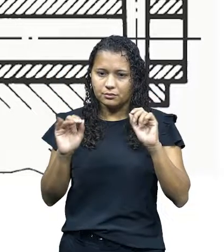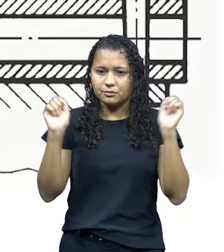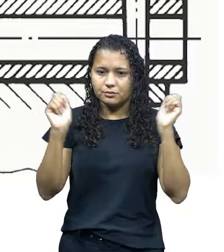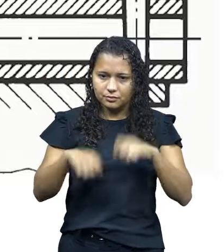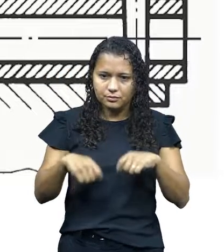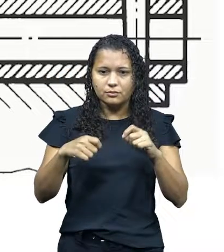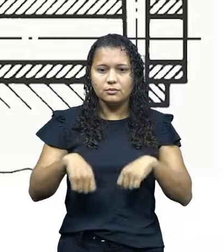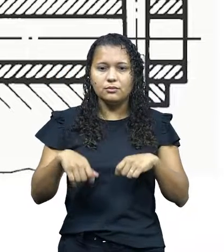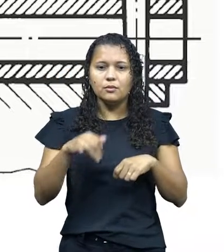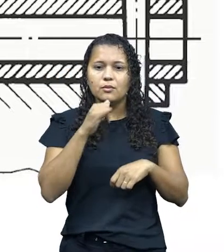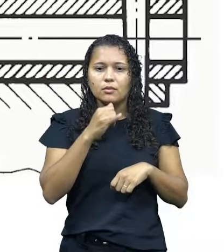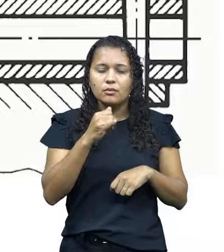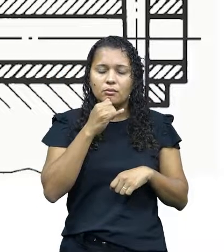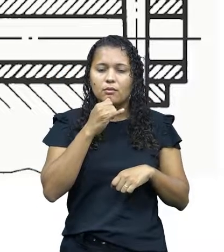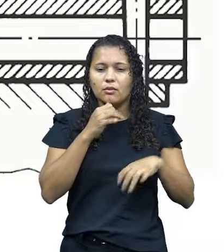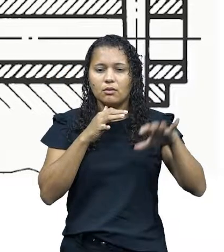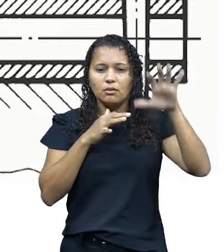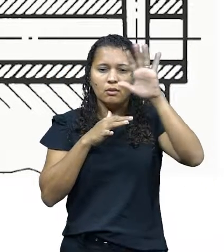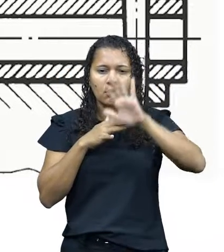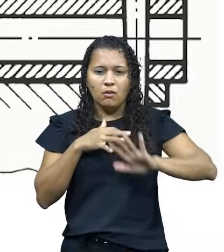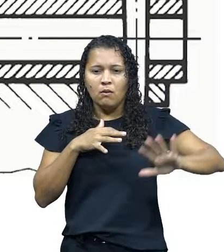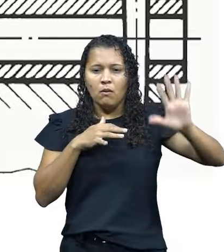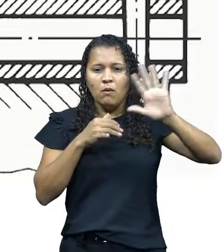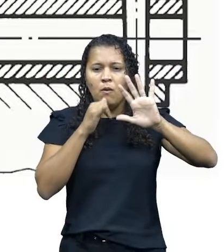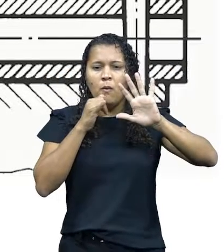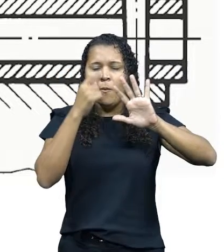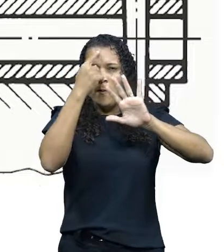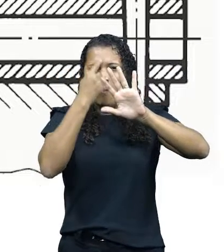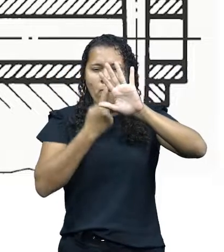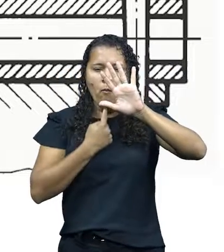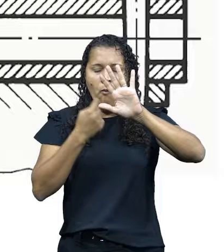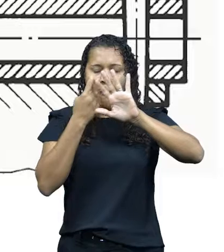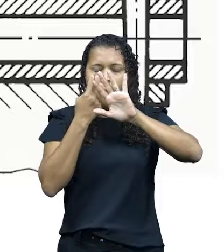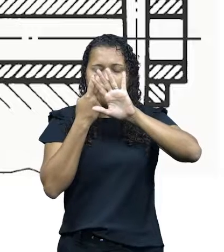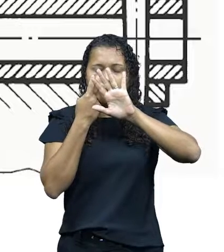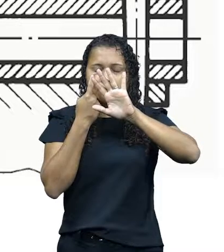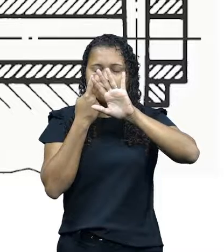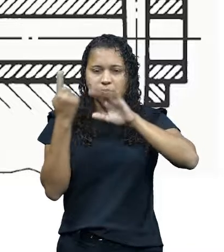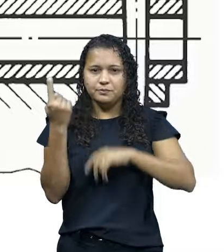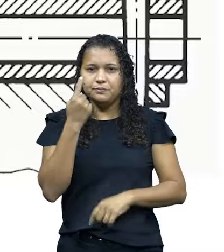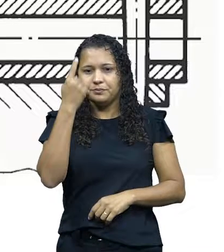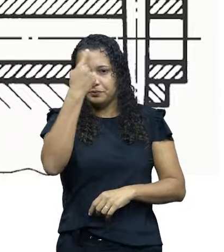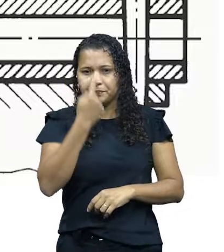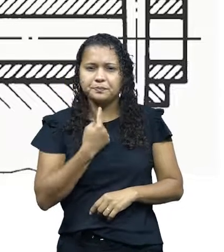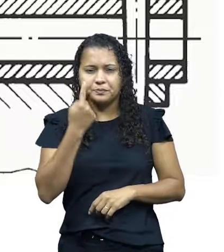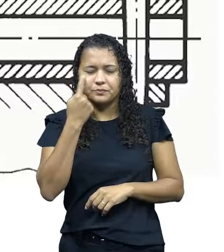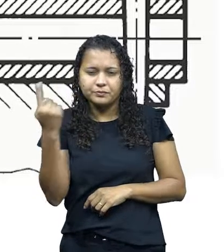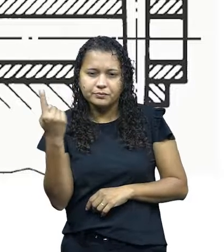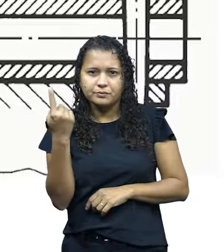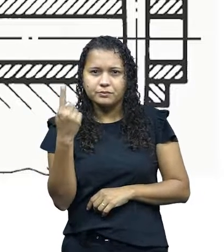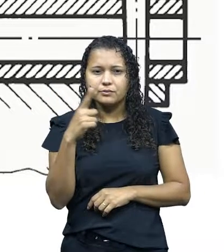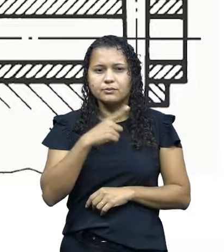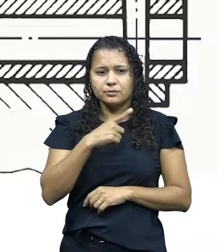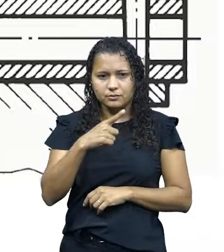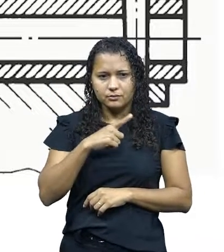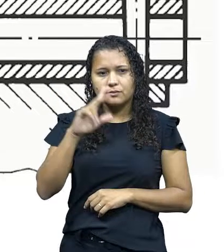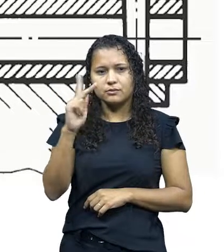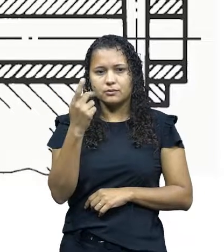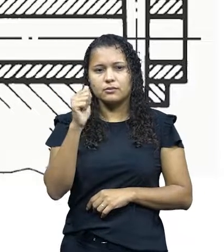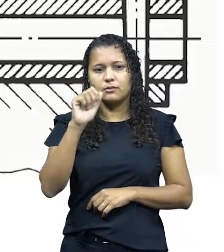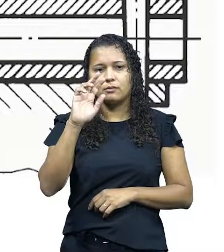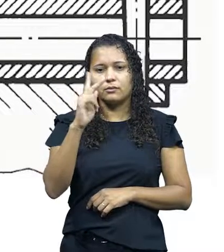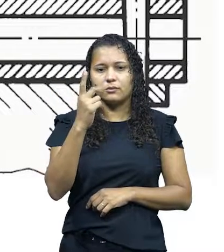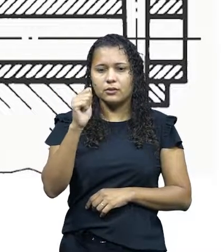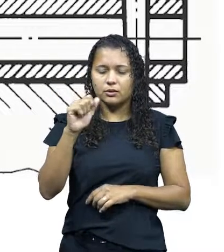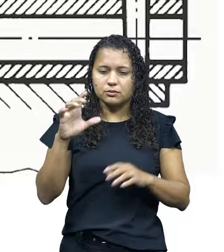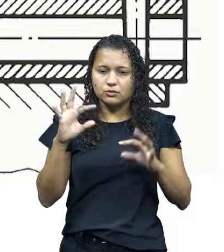né? Deixando em branco a parte central da área de corte. Então, na imagem que nós trouxemos aqui, a gente vê que a